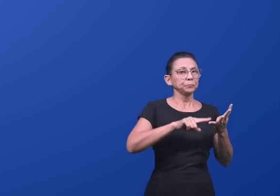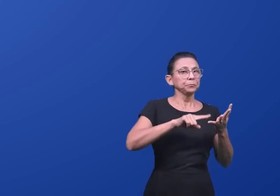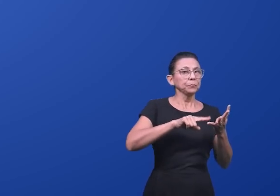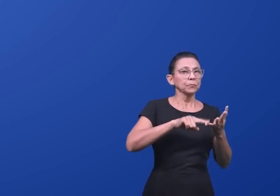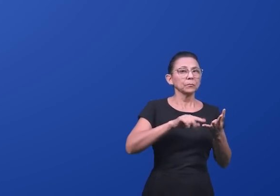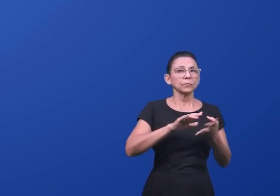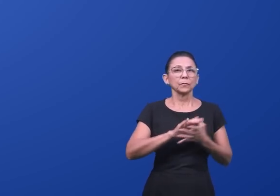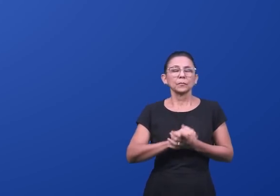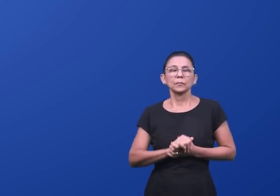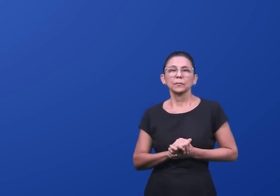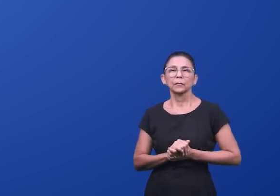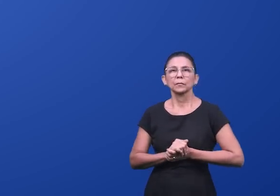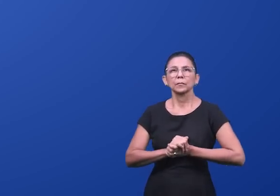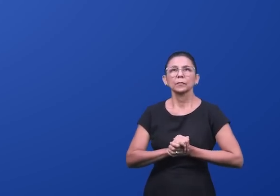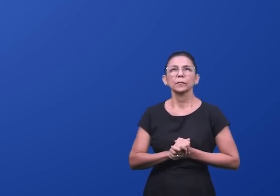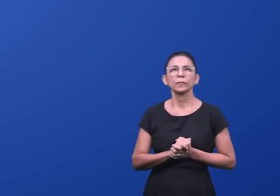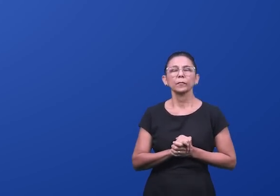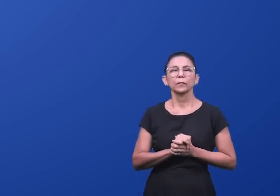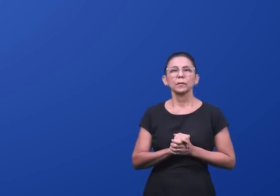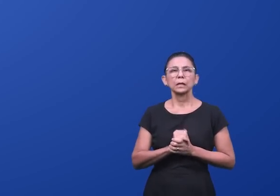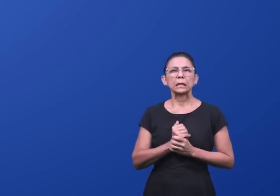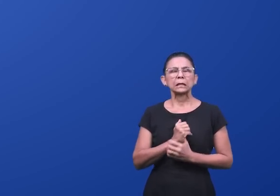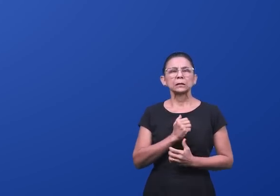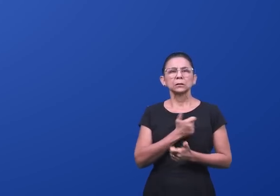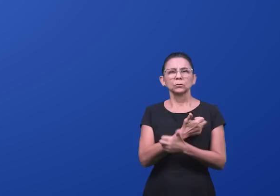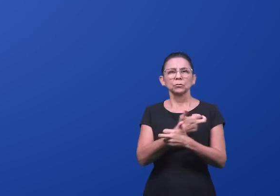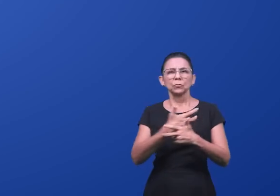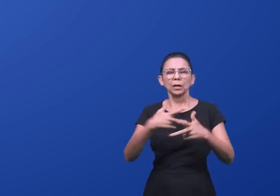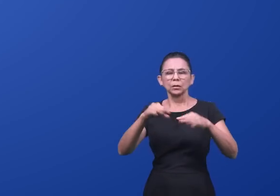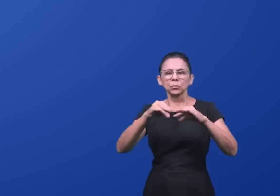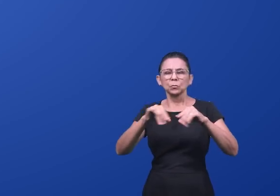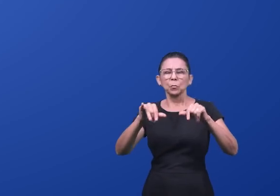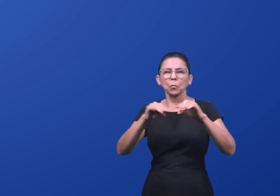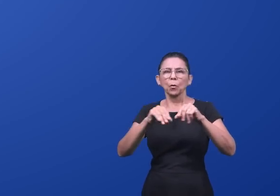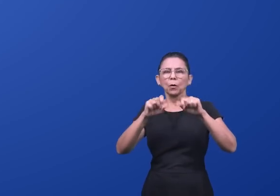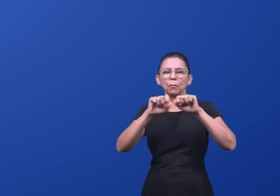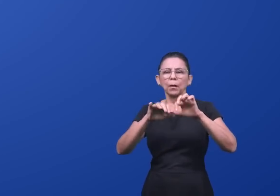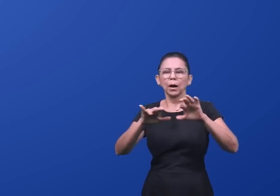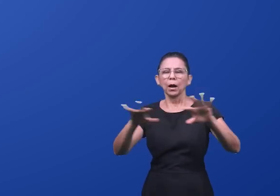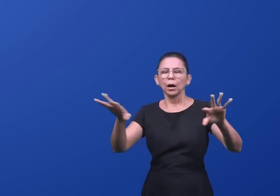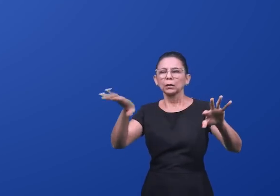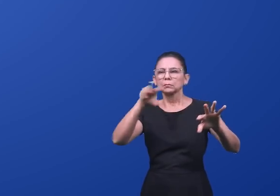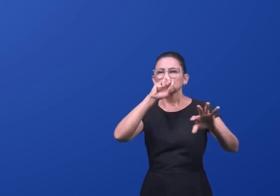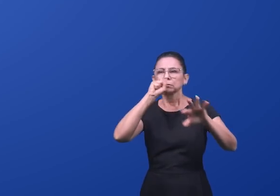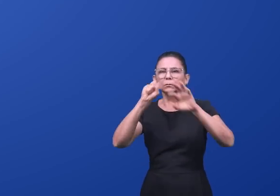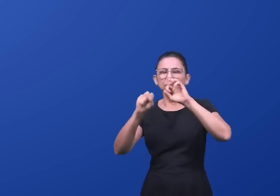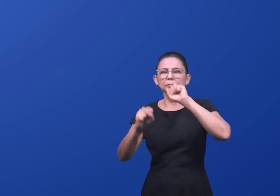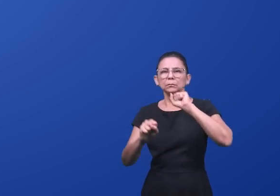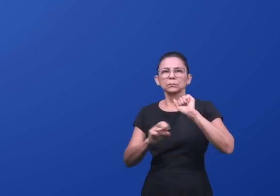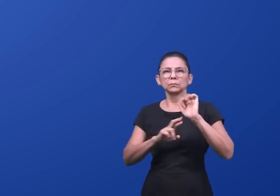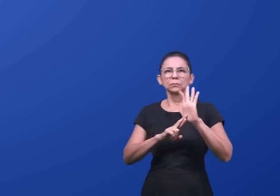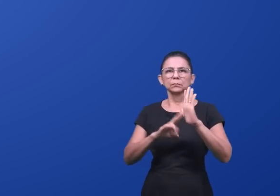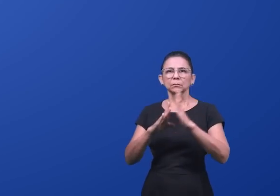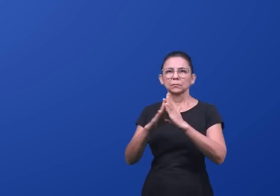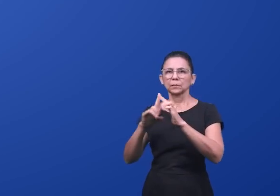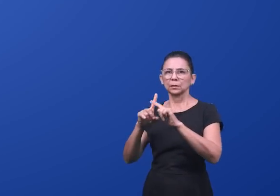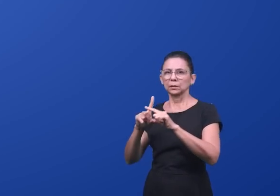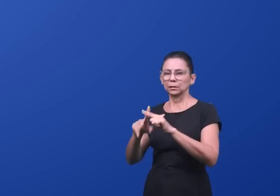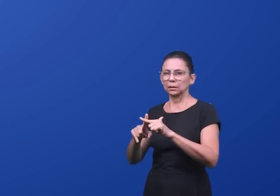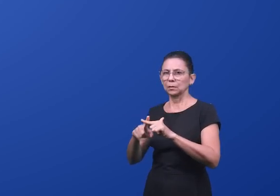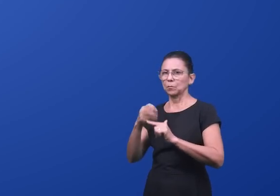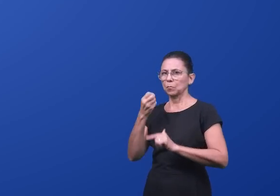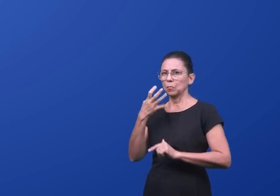do clamor pelo sangue de Jesus. E a expressão "e de toda sorte de pós